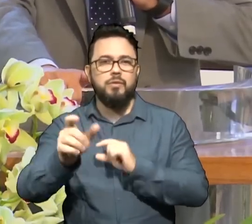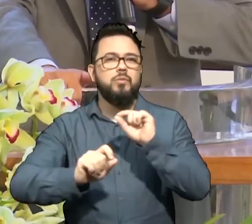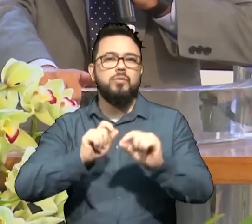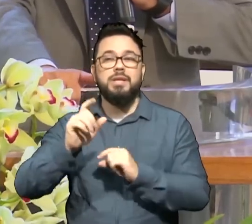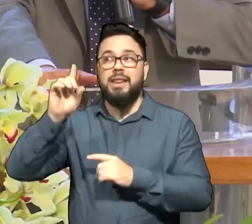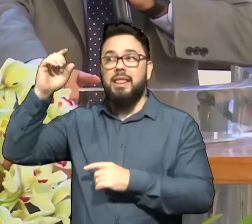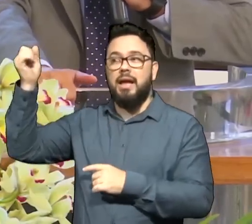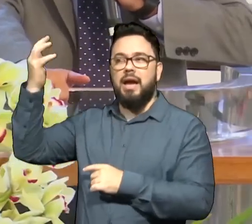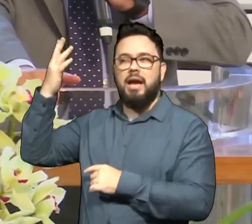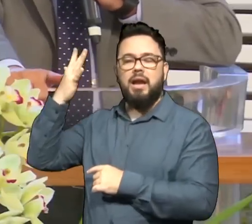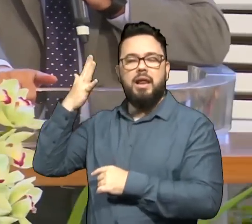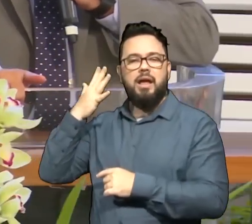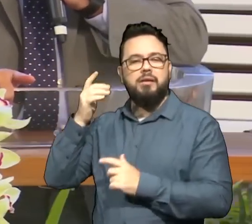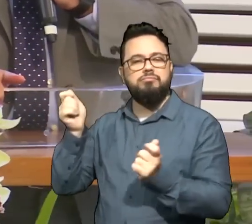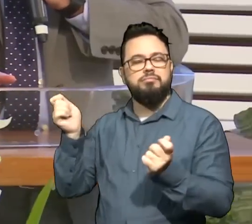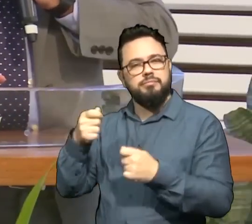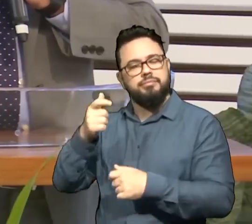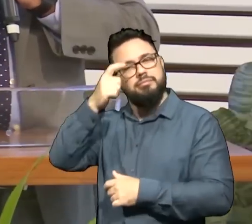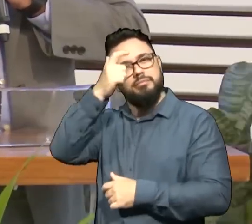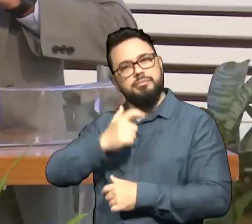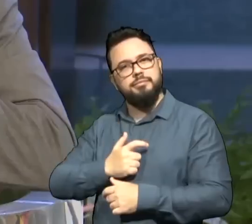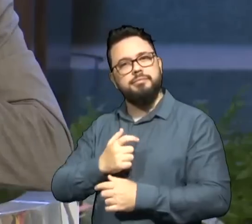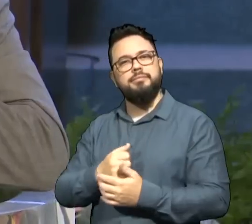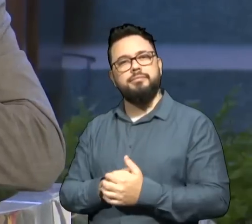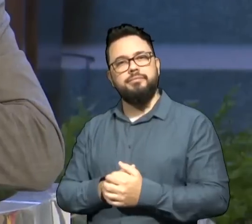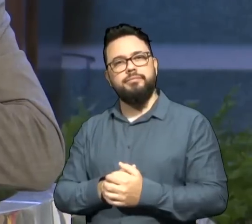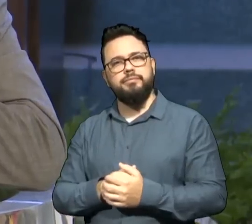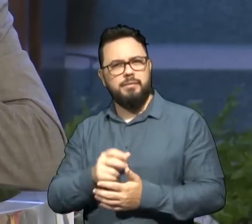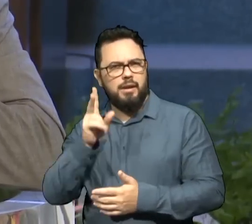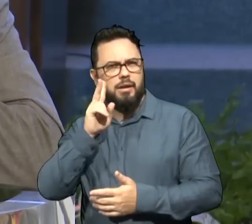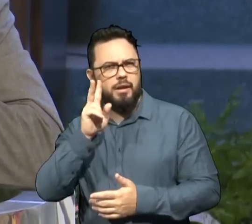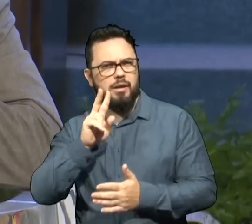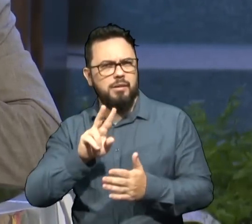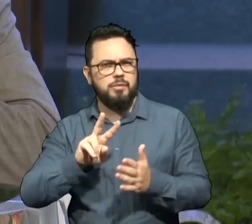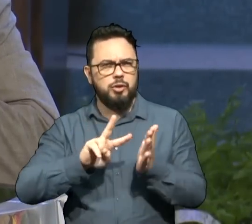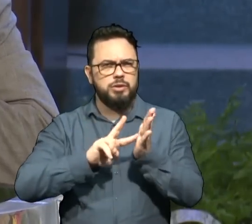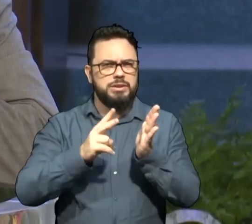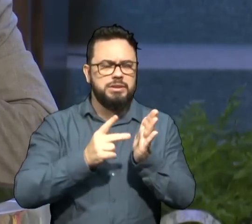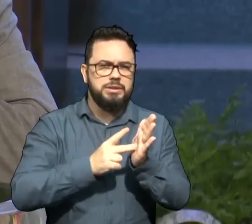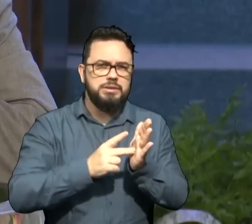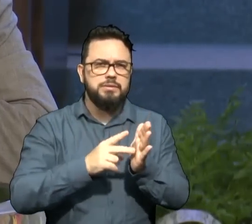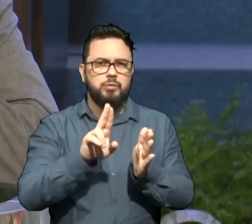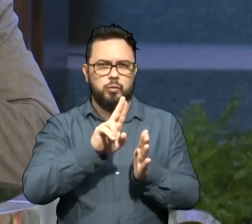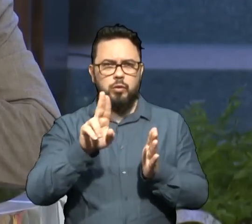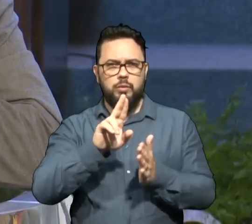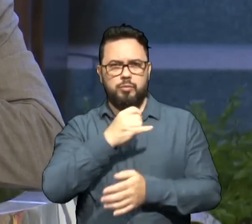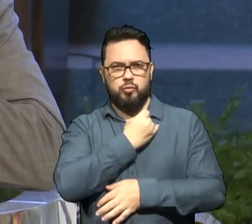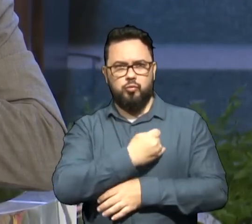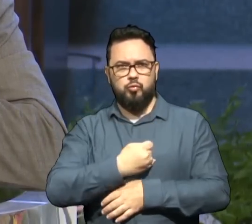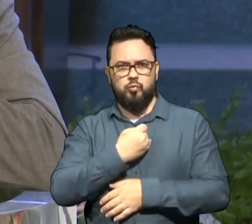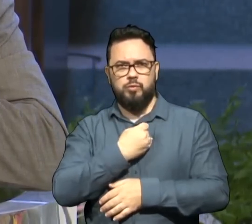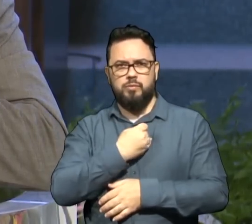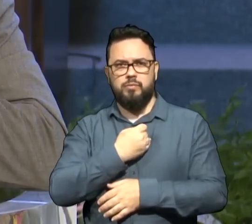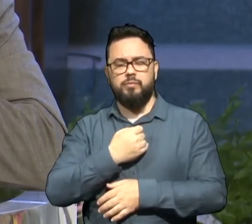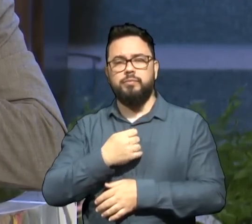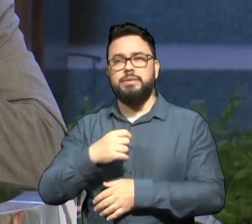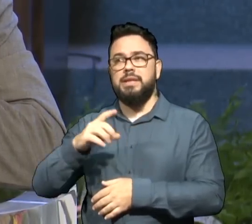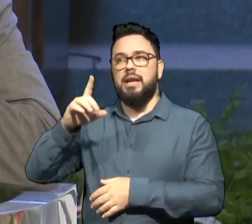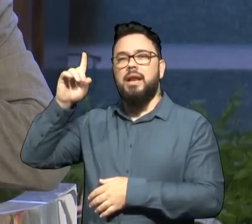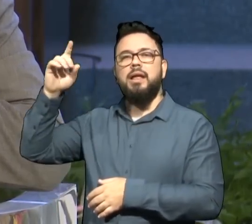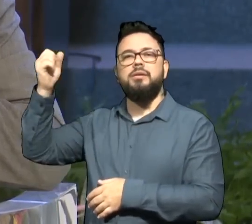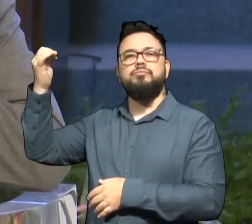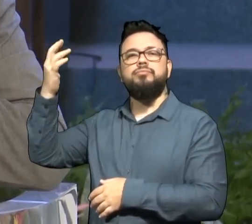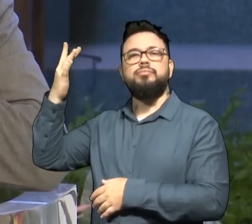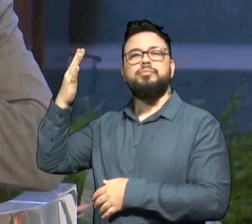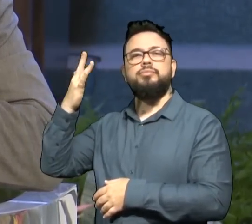pessoa lembra o que eu falei sobre o significado do nome de João yanam Deus concede a graça o